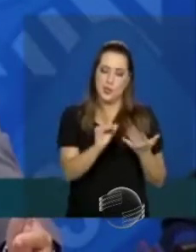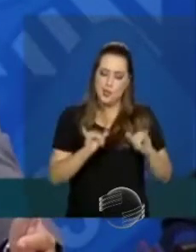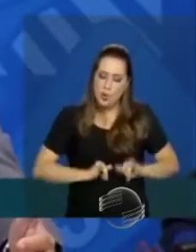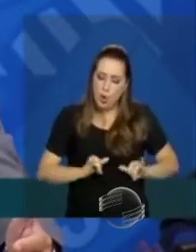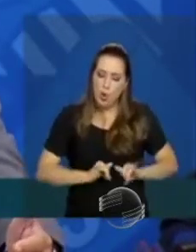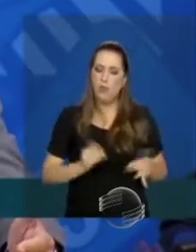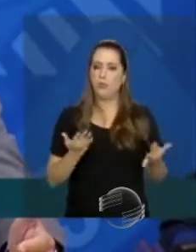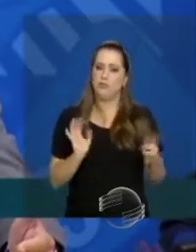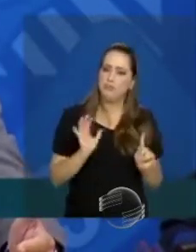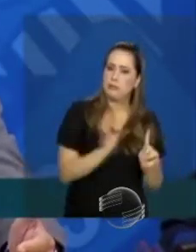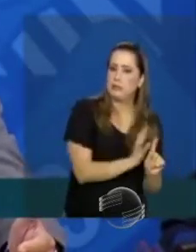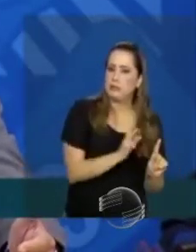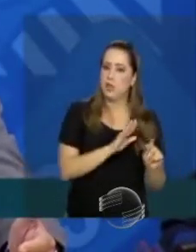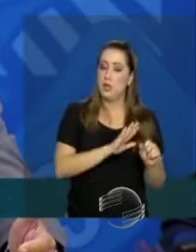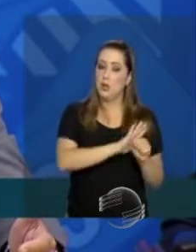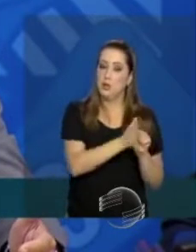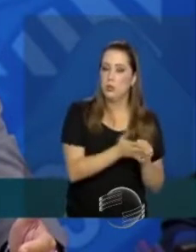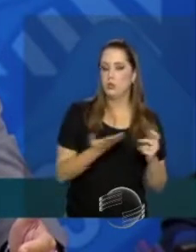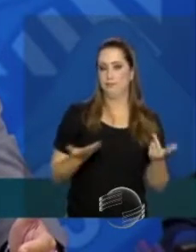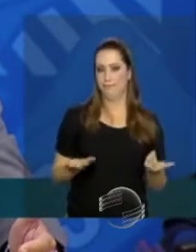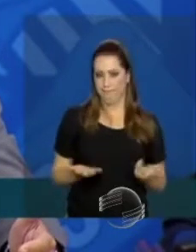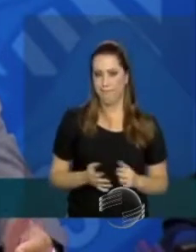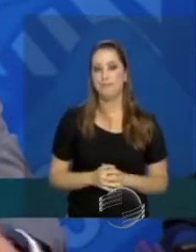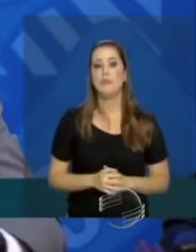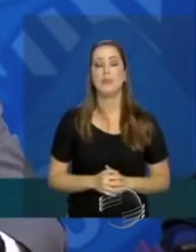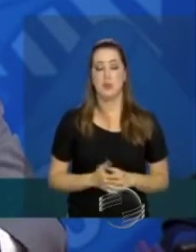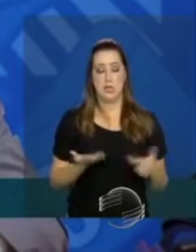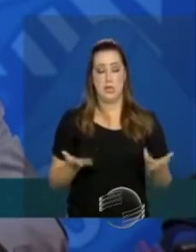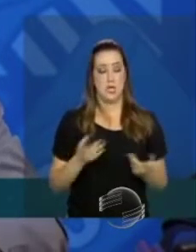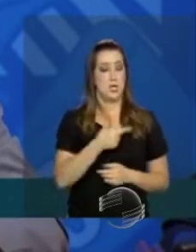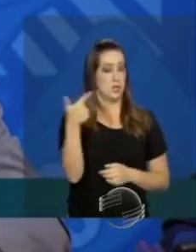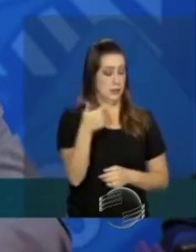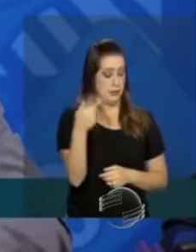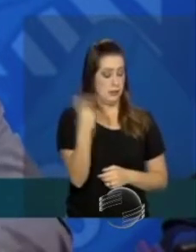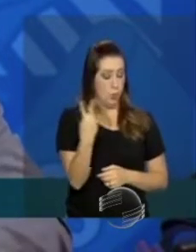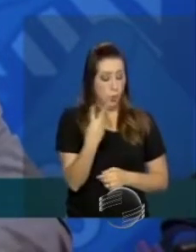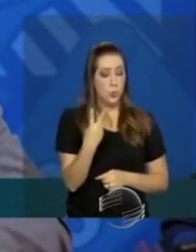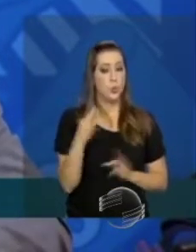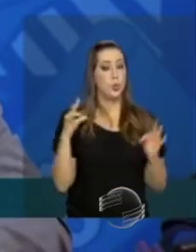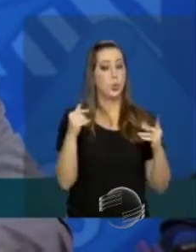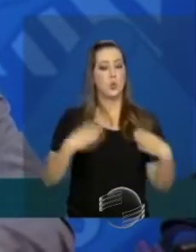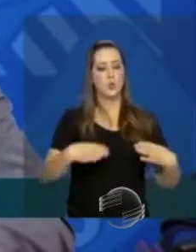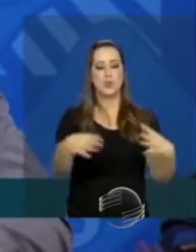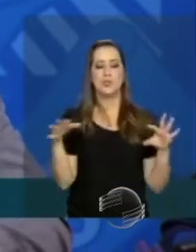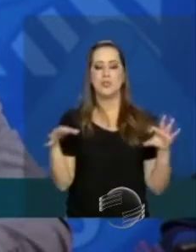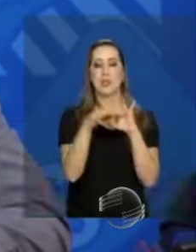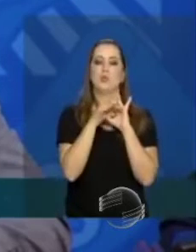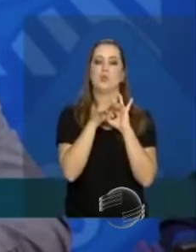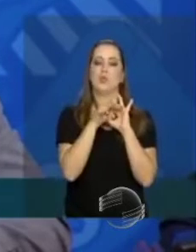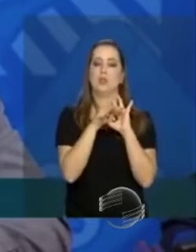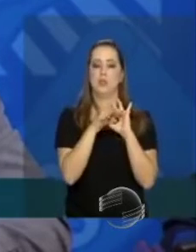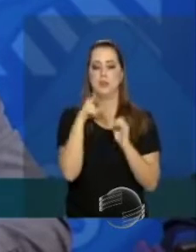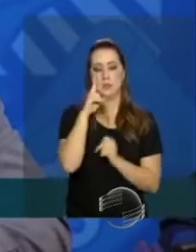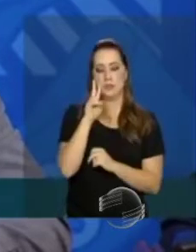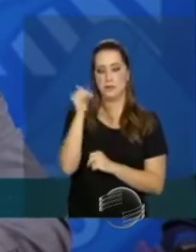abarcada ou foi atingida pelo coronavírus. Segundo, todos os ministérios estão envolvidos. Se você observar o